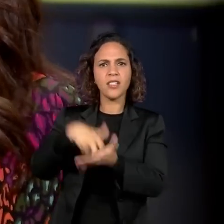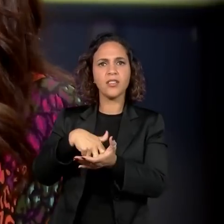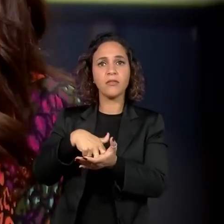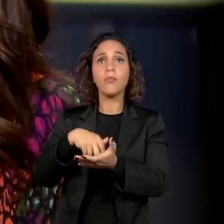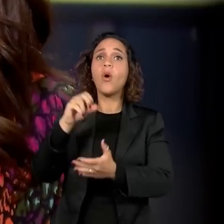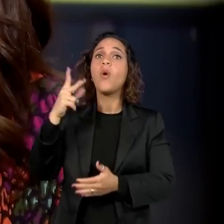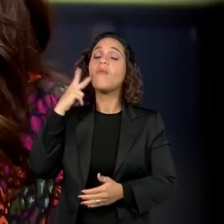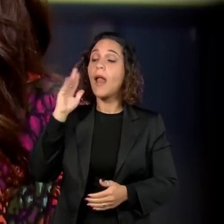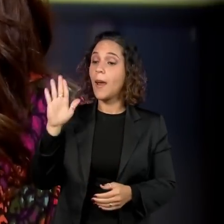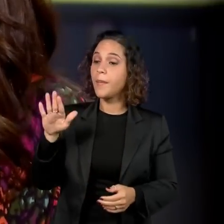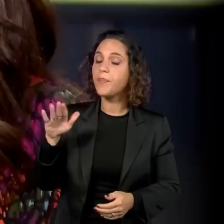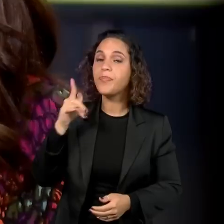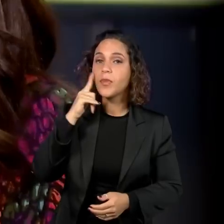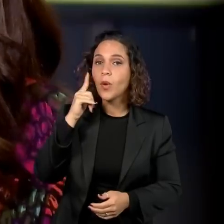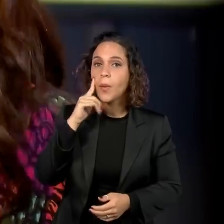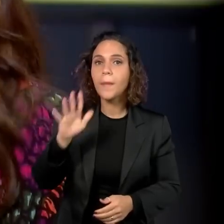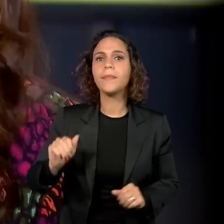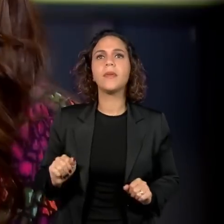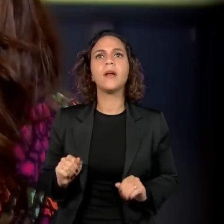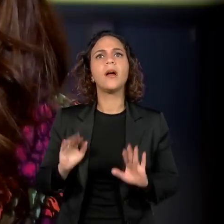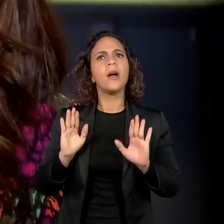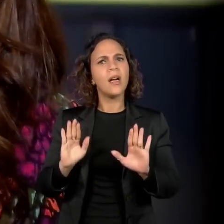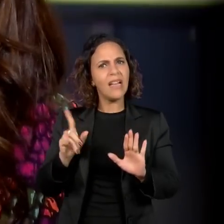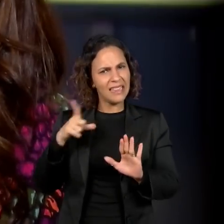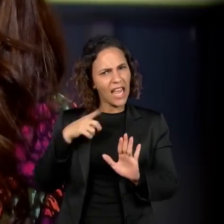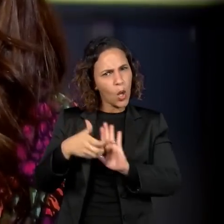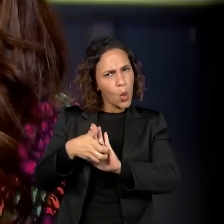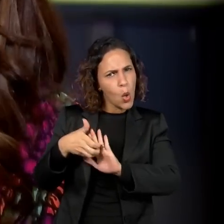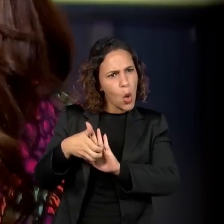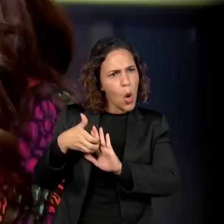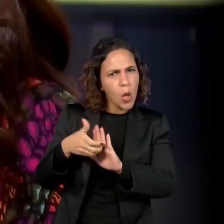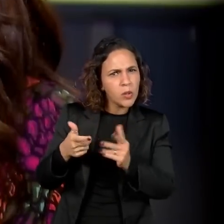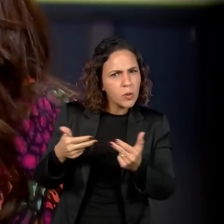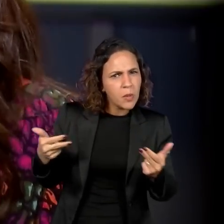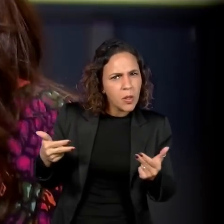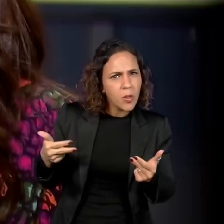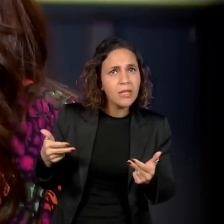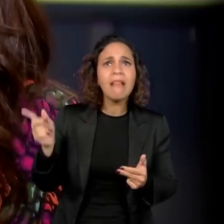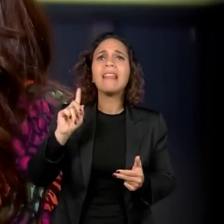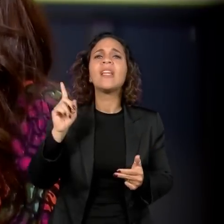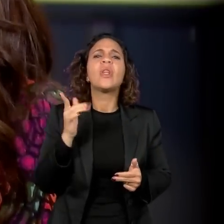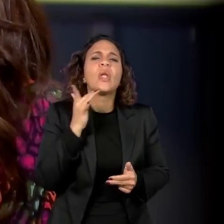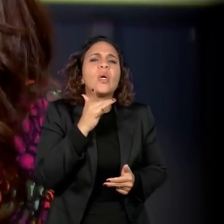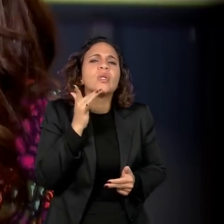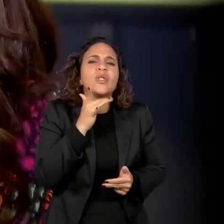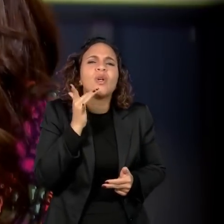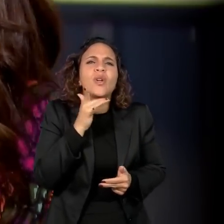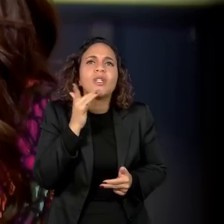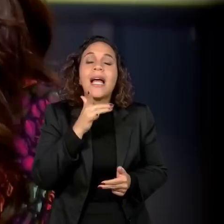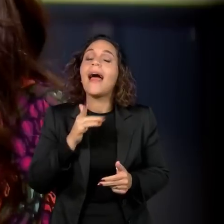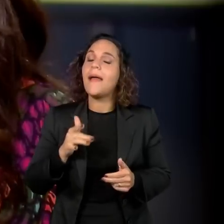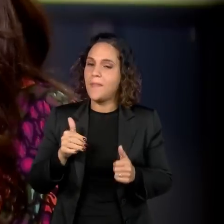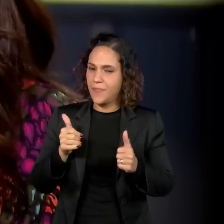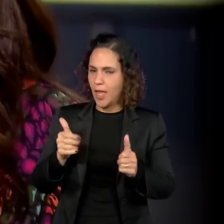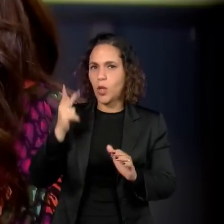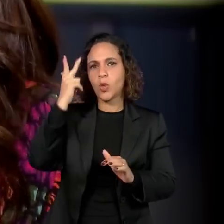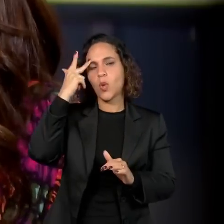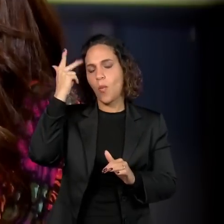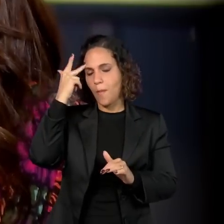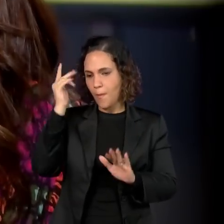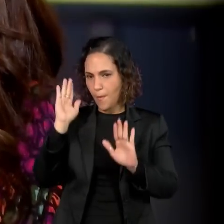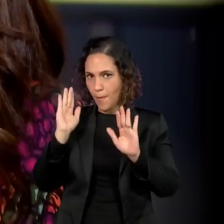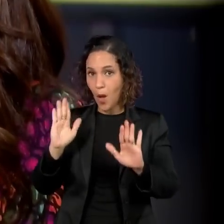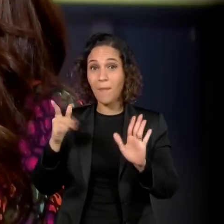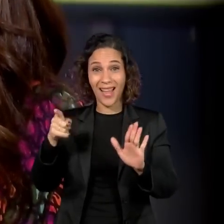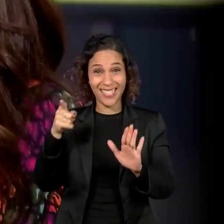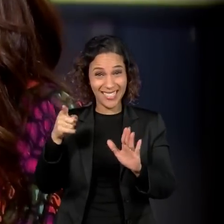Você pode chegar para essa criança e falar, tem alguma coisa coçando aí? Não, mamãe, tá só gostosinho. Tudo bem, é normal e tal, mas